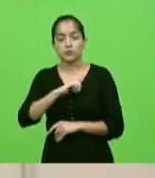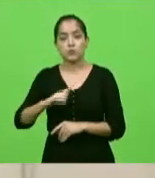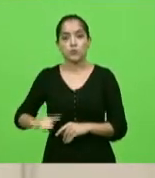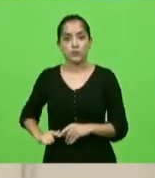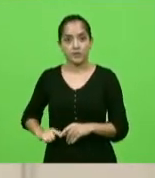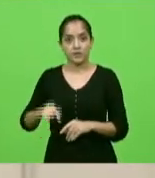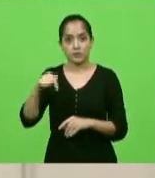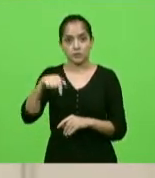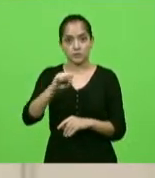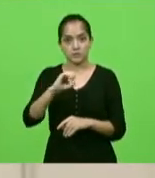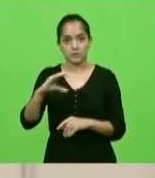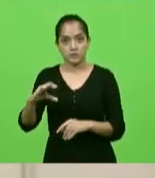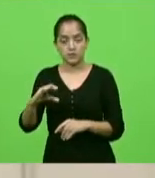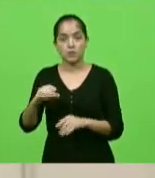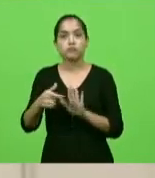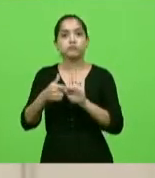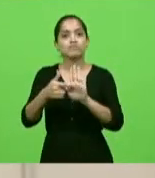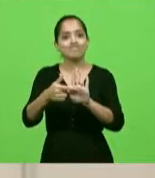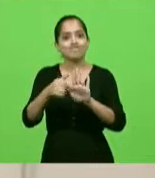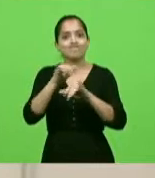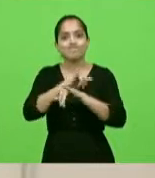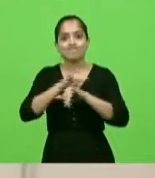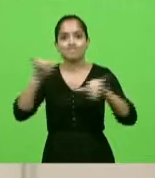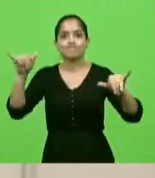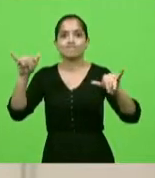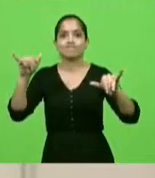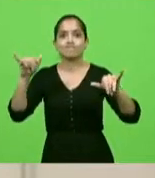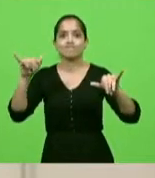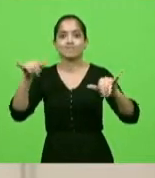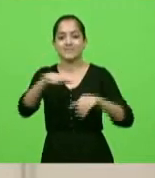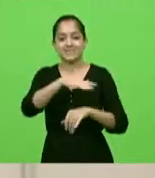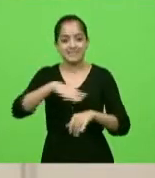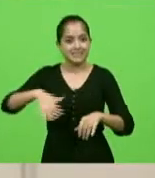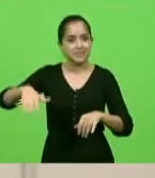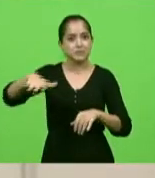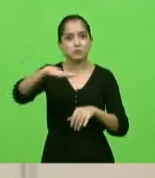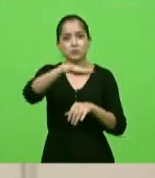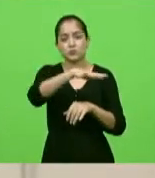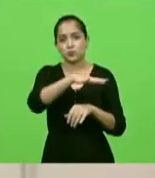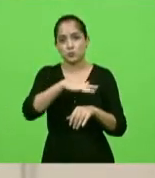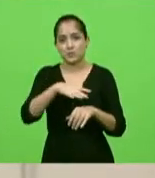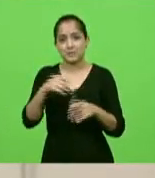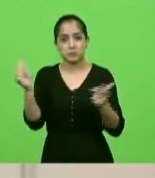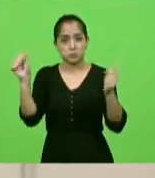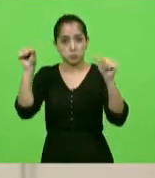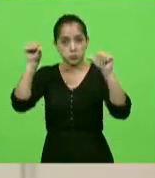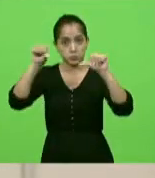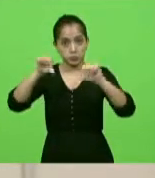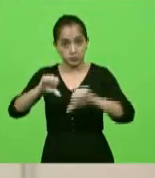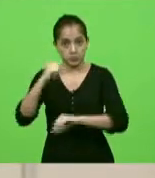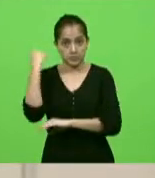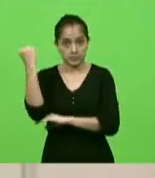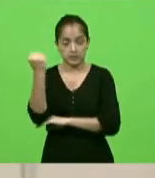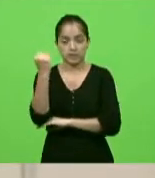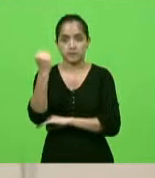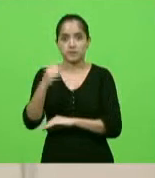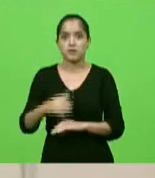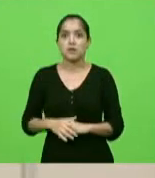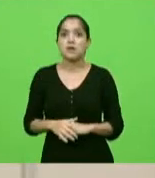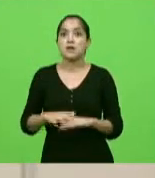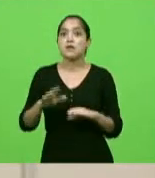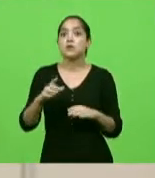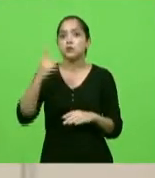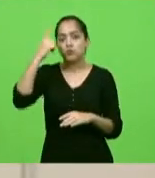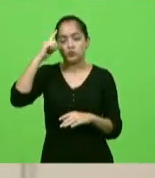deste estado declarou situação de emergência em todo o território catarinense. Dia